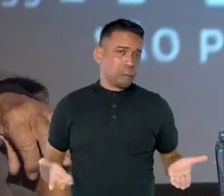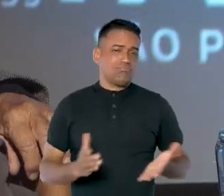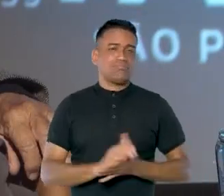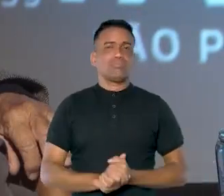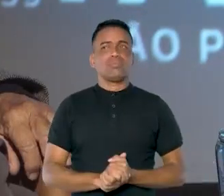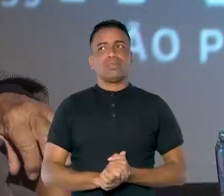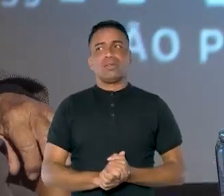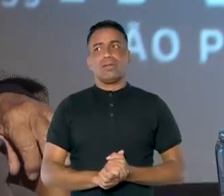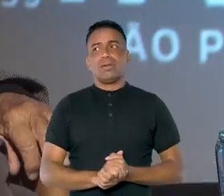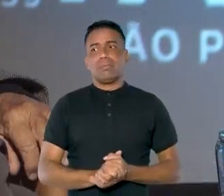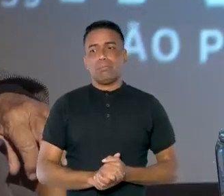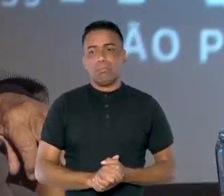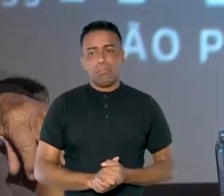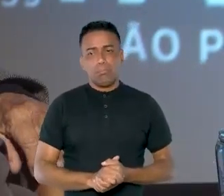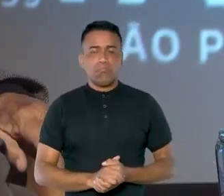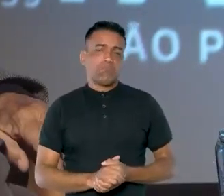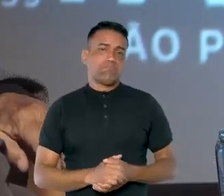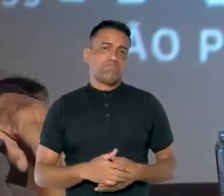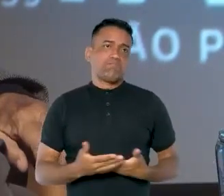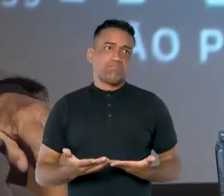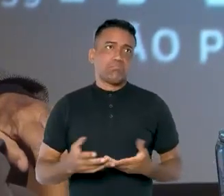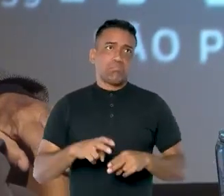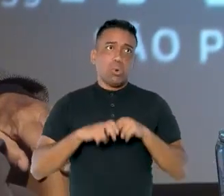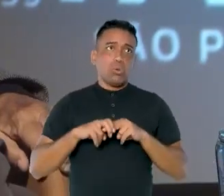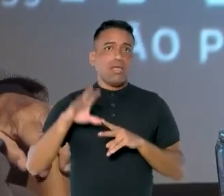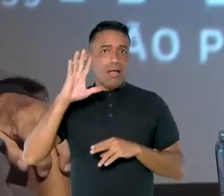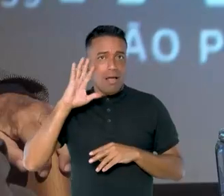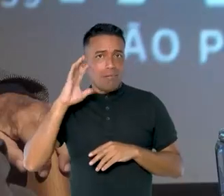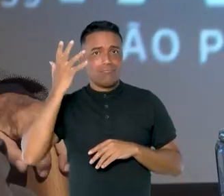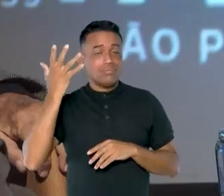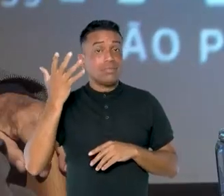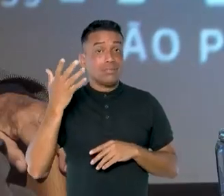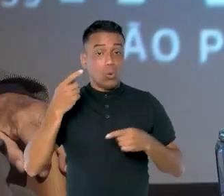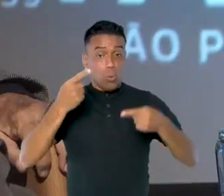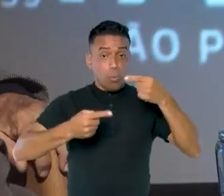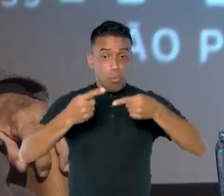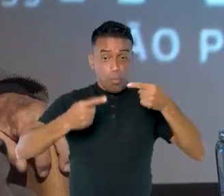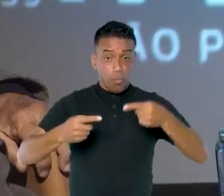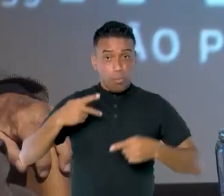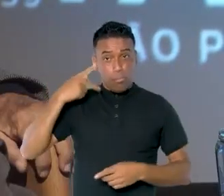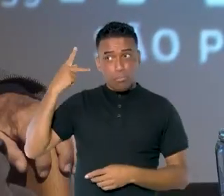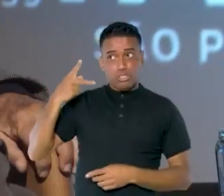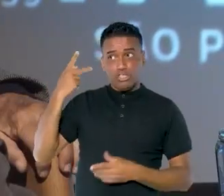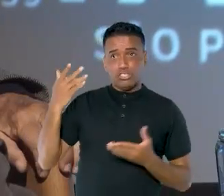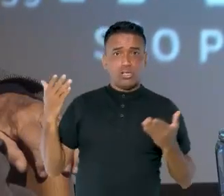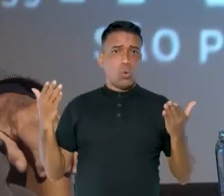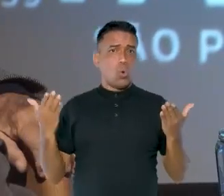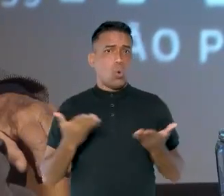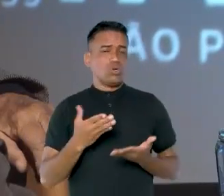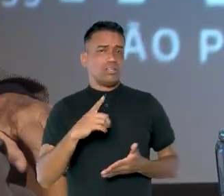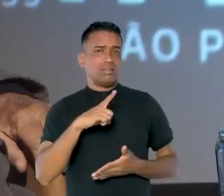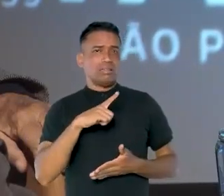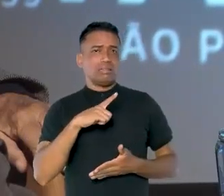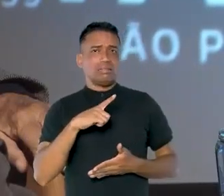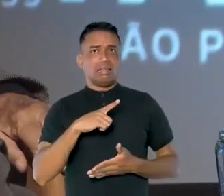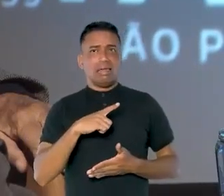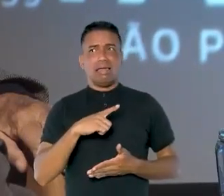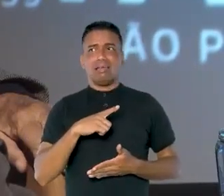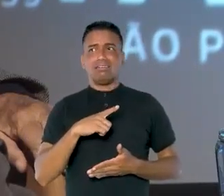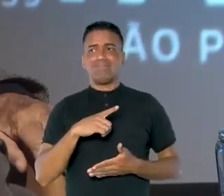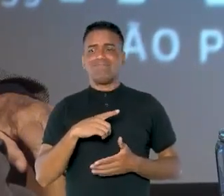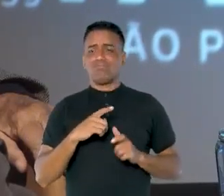por essa situação. Quer dizer, a política hoje ela tem uma composição